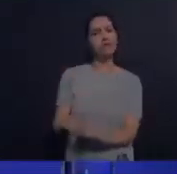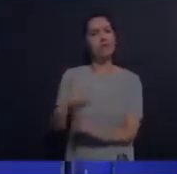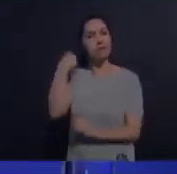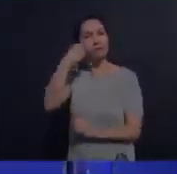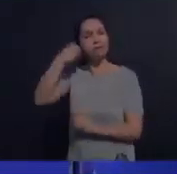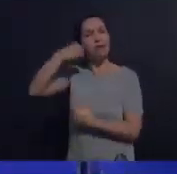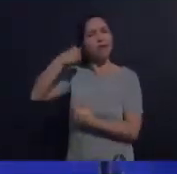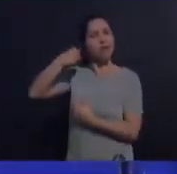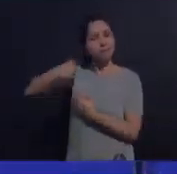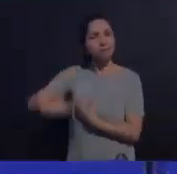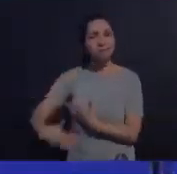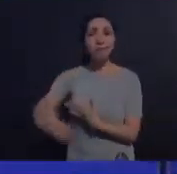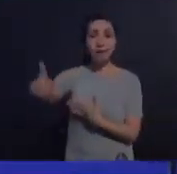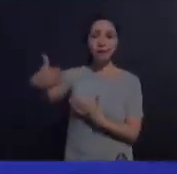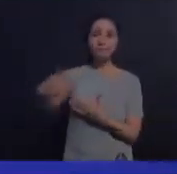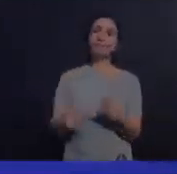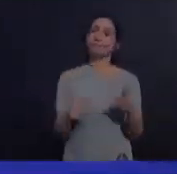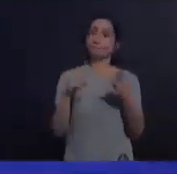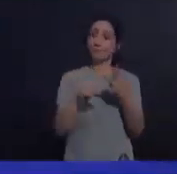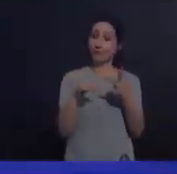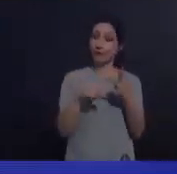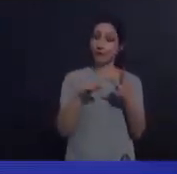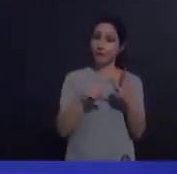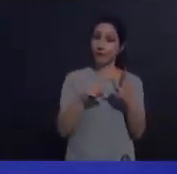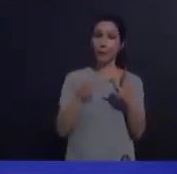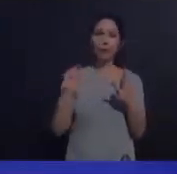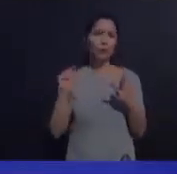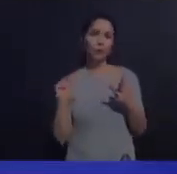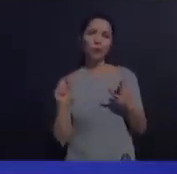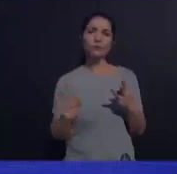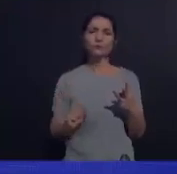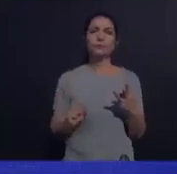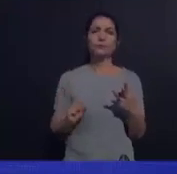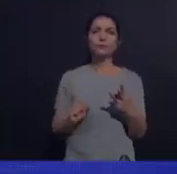promessas de deus ea terceira coisa é